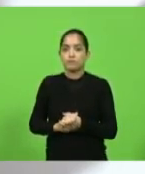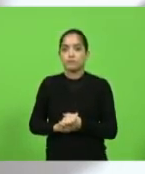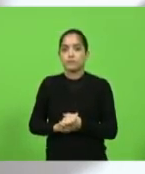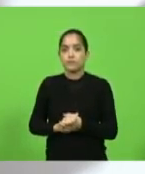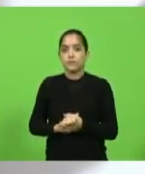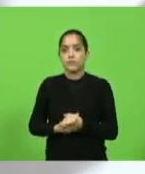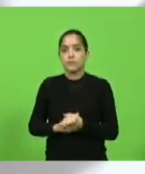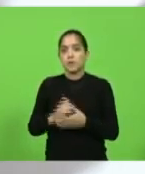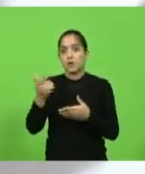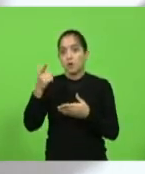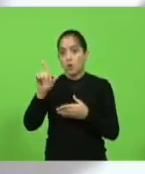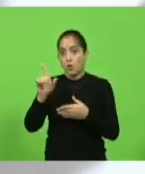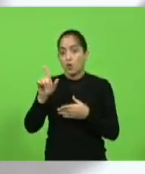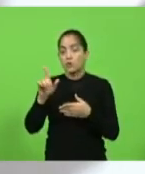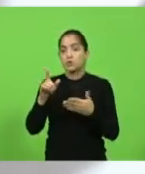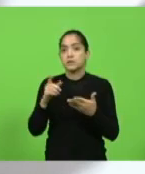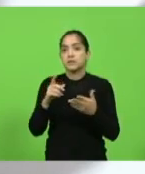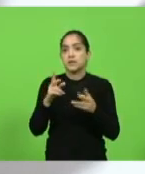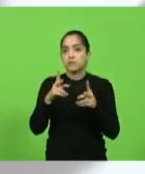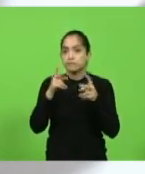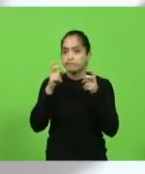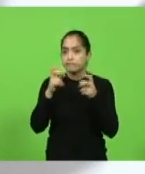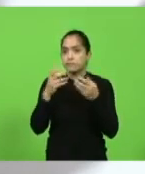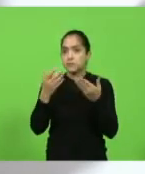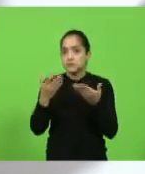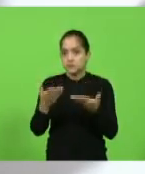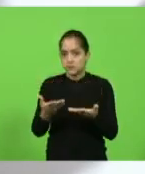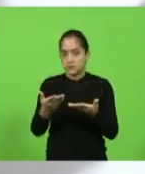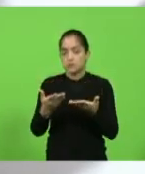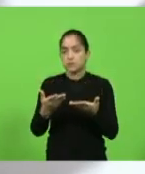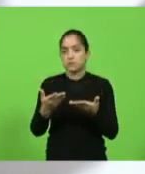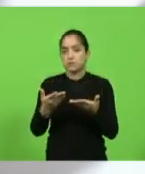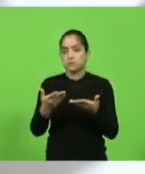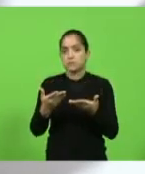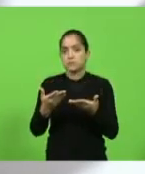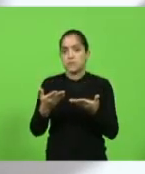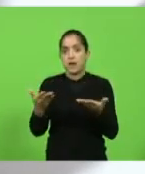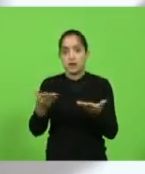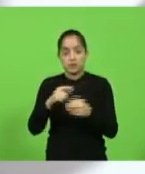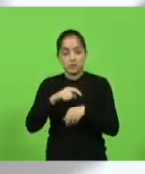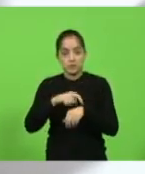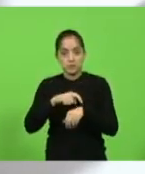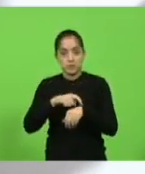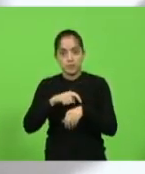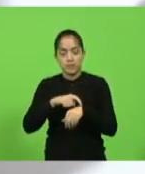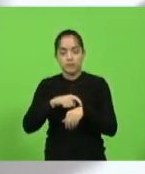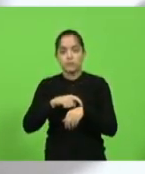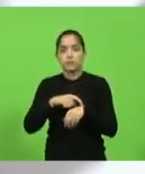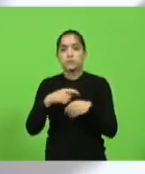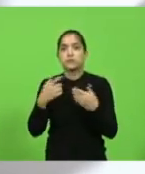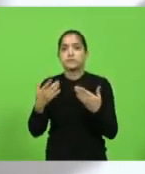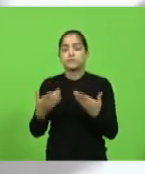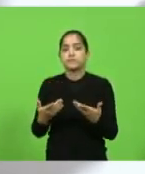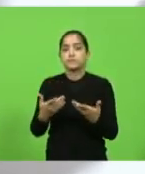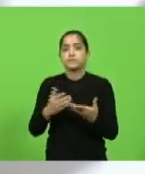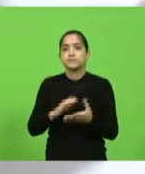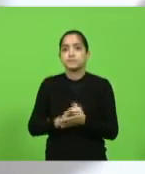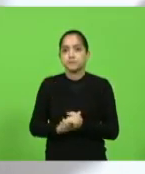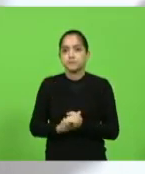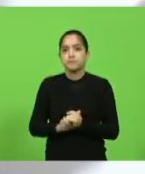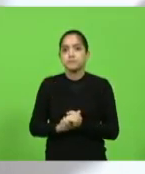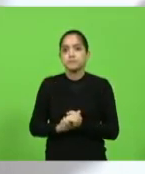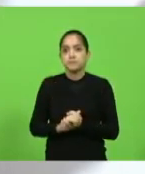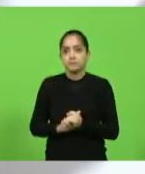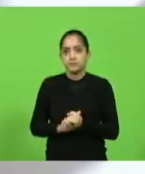Outra observação que entendo pertinente na órbita deste momento é que é a questão que toca a reserva